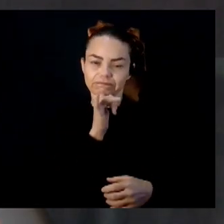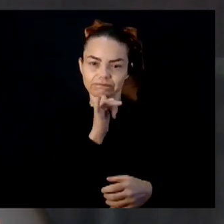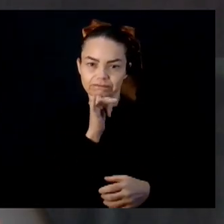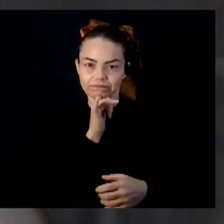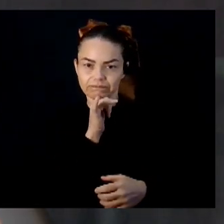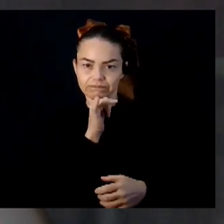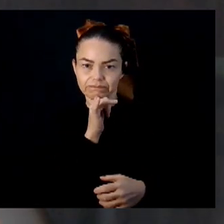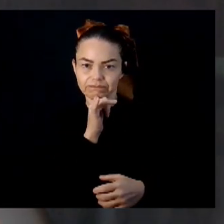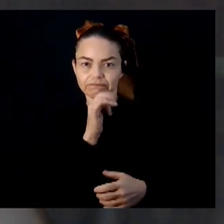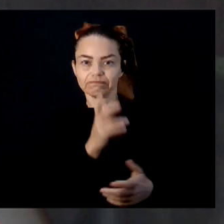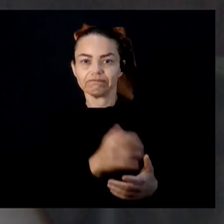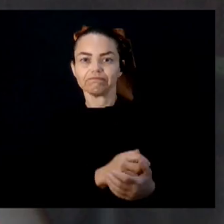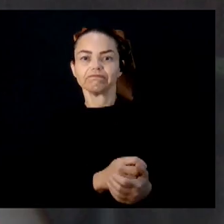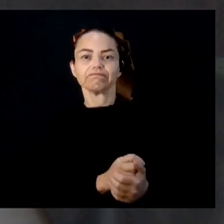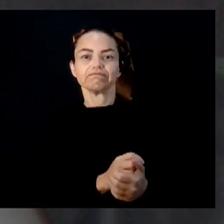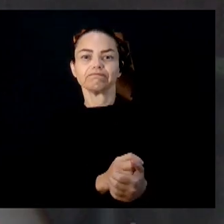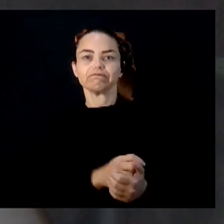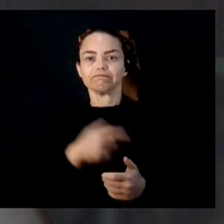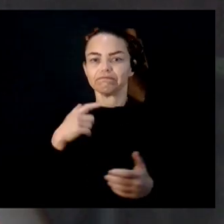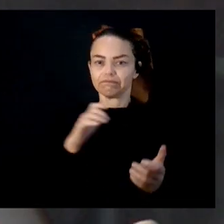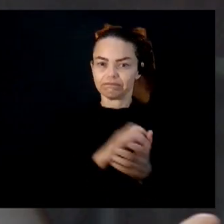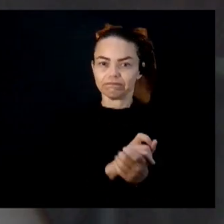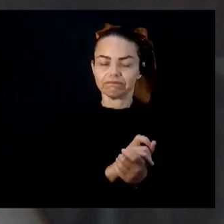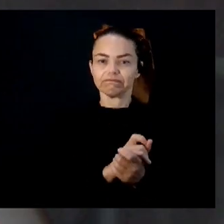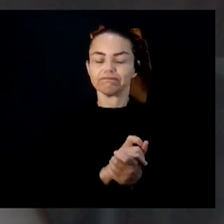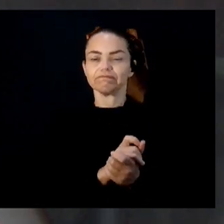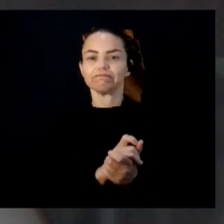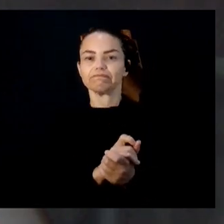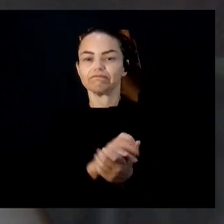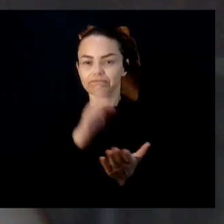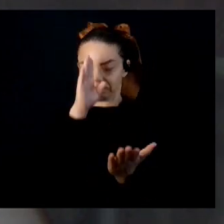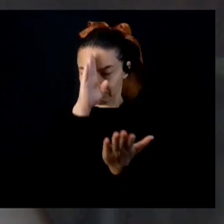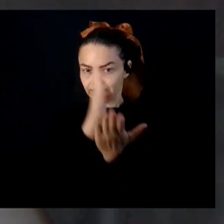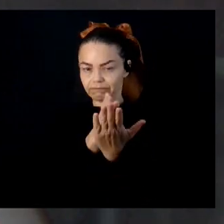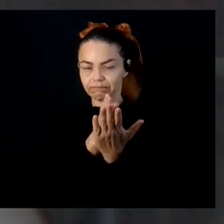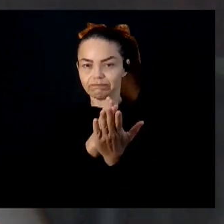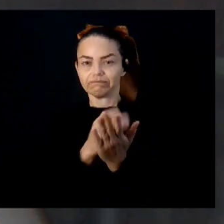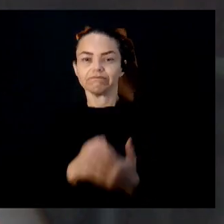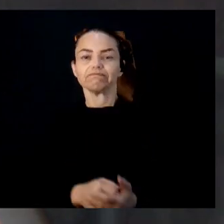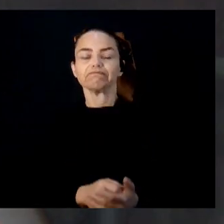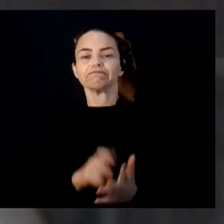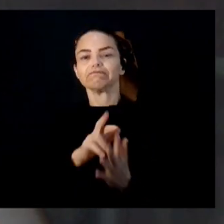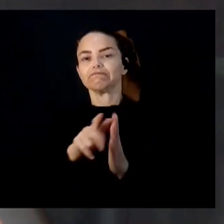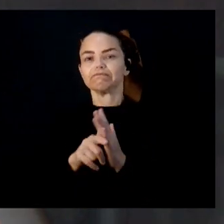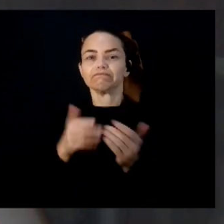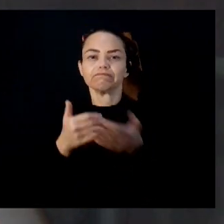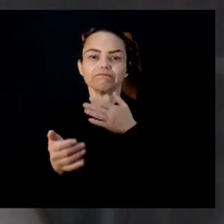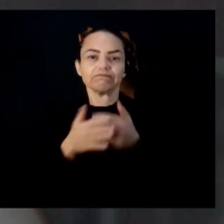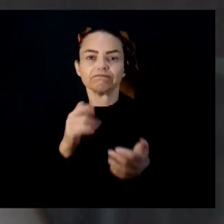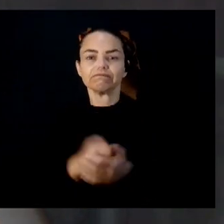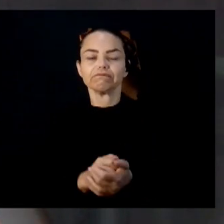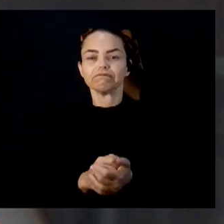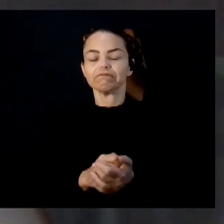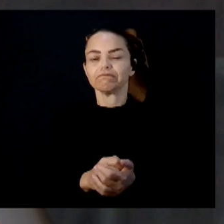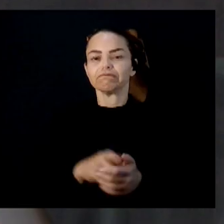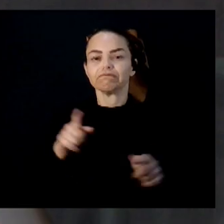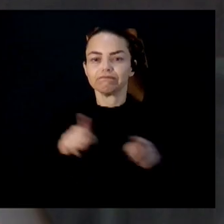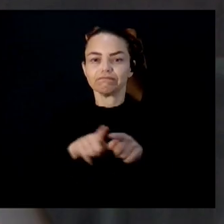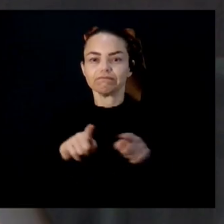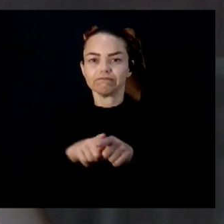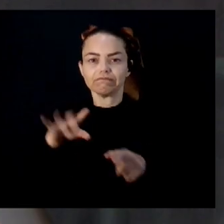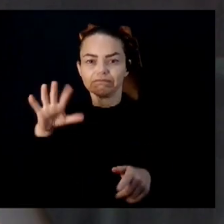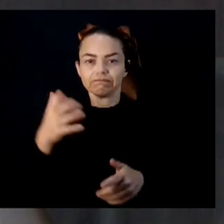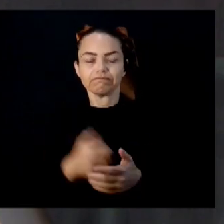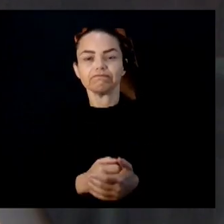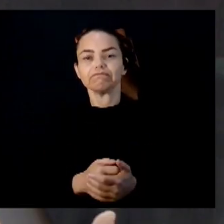e aí, estou falando num casal heterossexual, mas pode ser de outras orientações afetivas, independe, porque isso também acontece numa relação homoafetiva